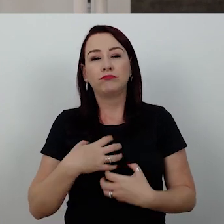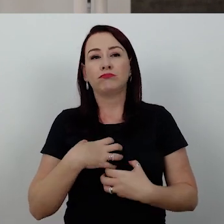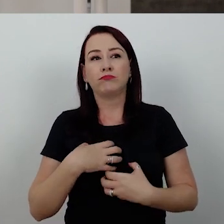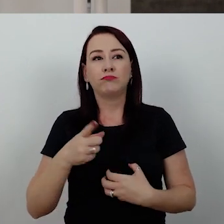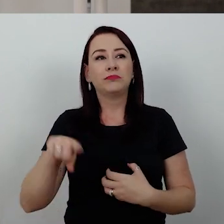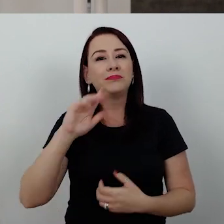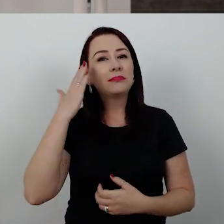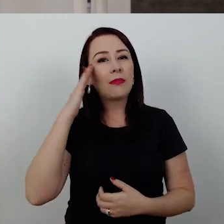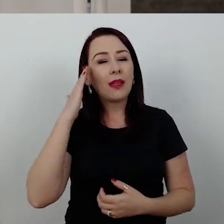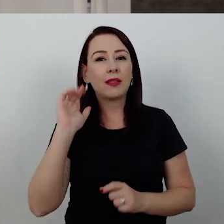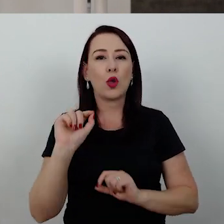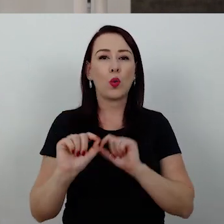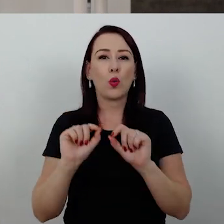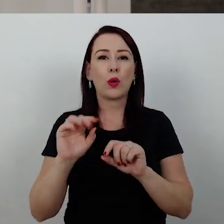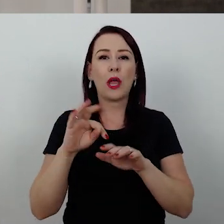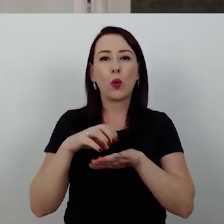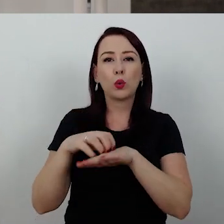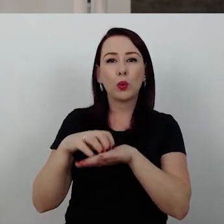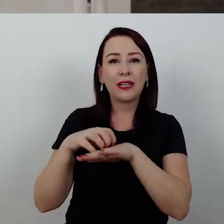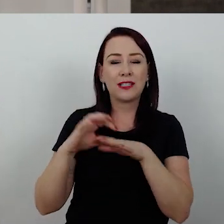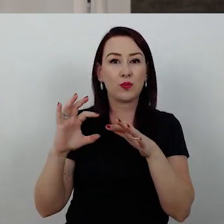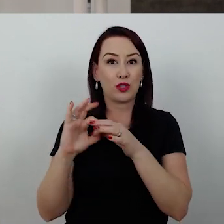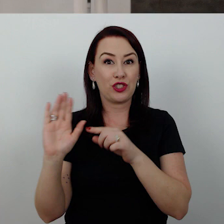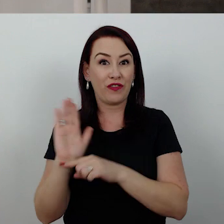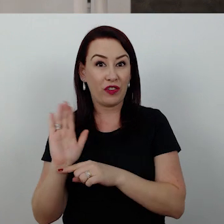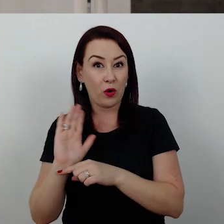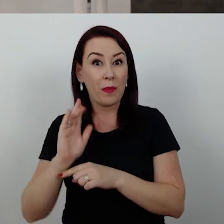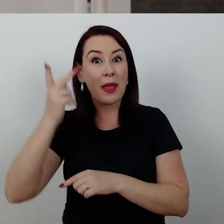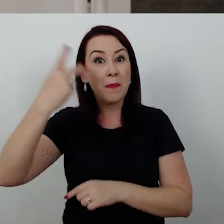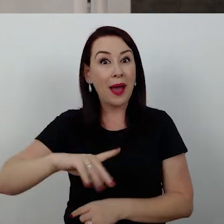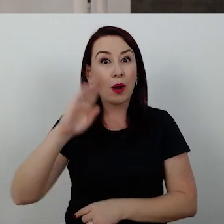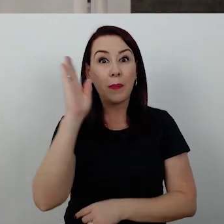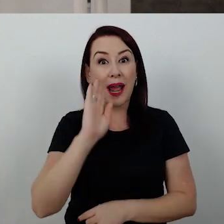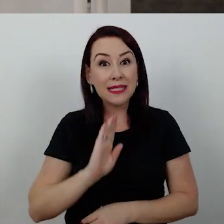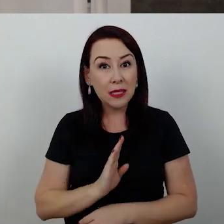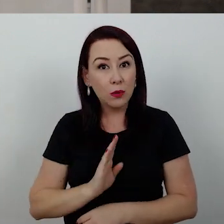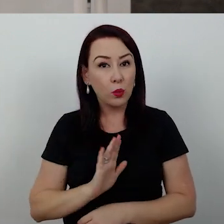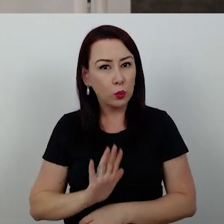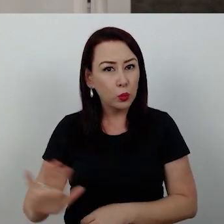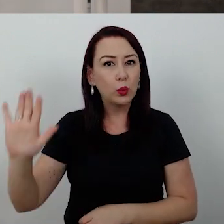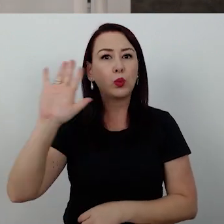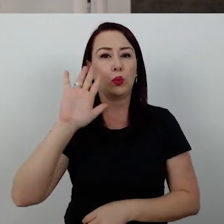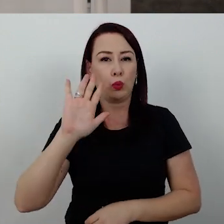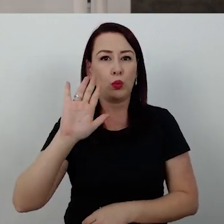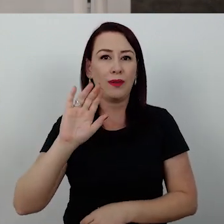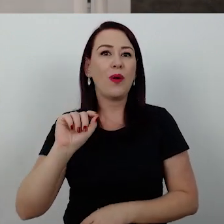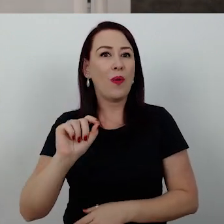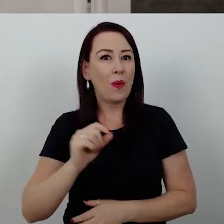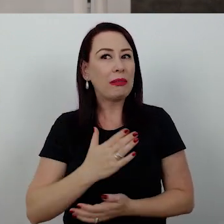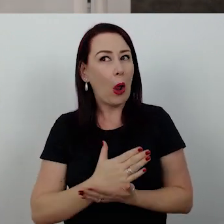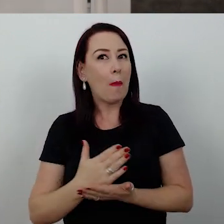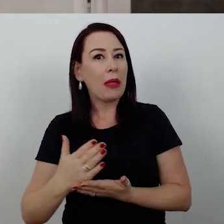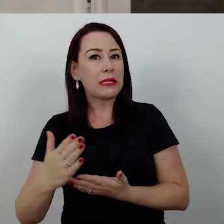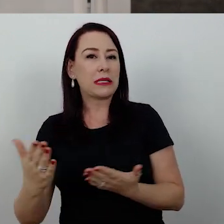de entender o turismo cinematográfico como algo muito estratégico no Brasil está começando a criar um outro